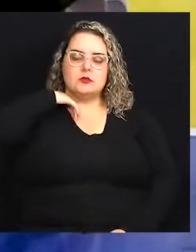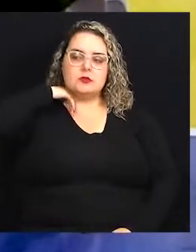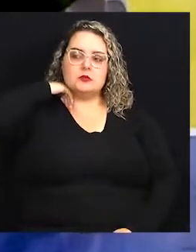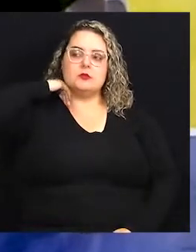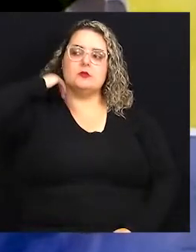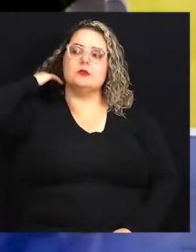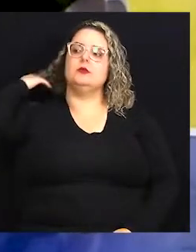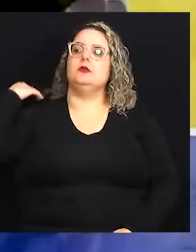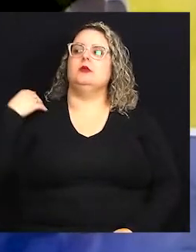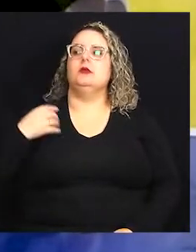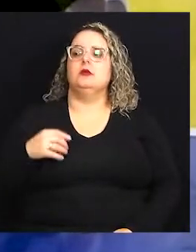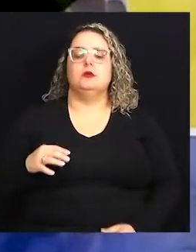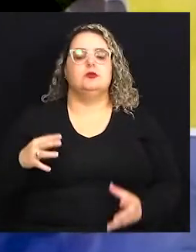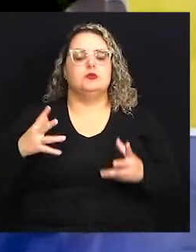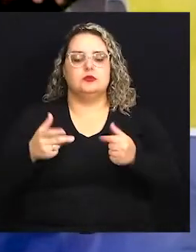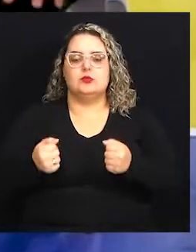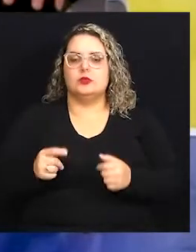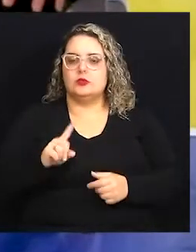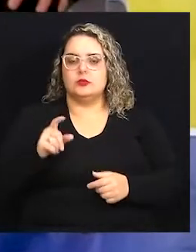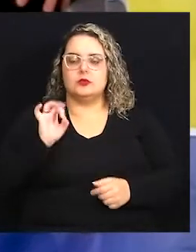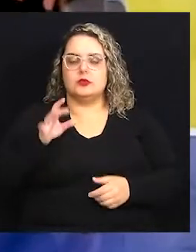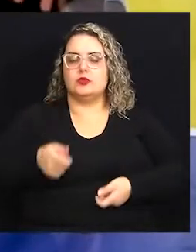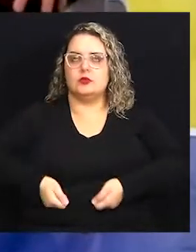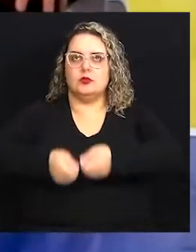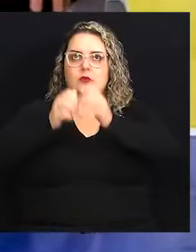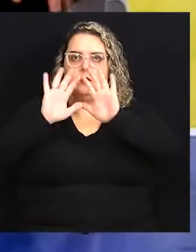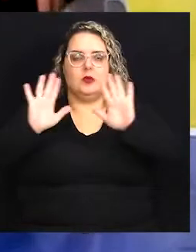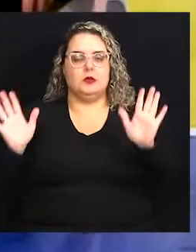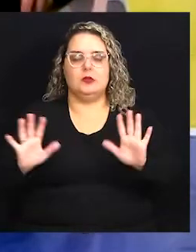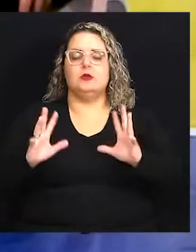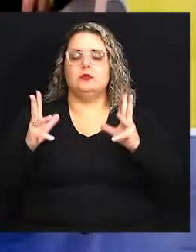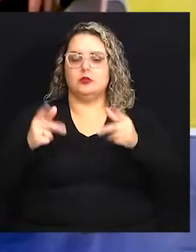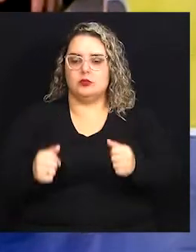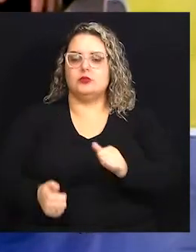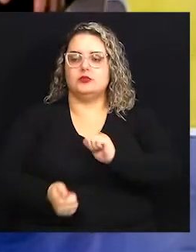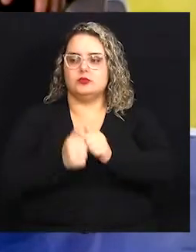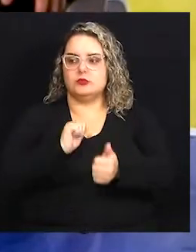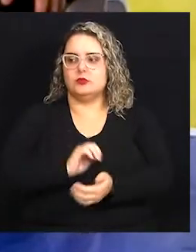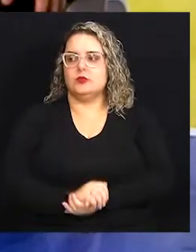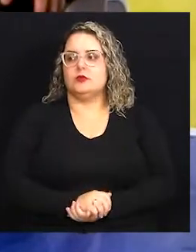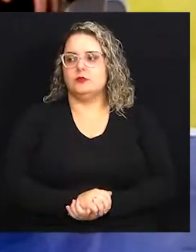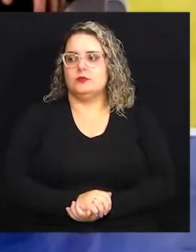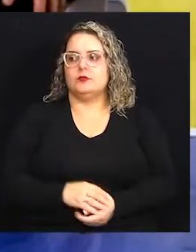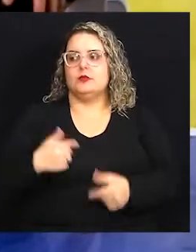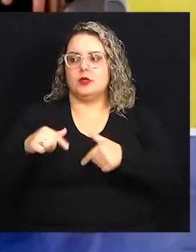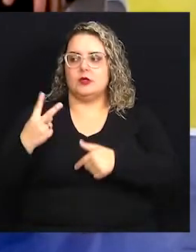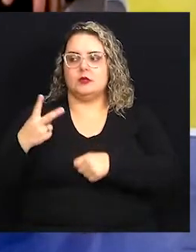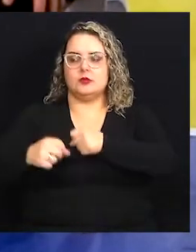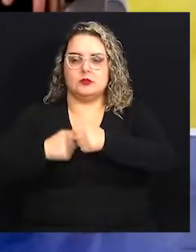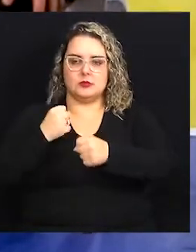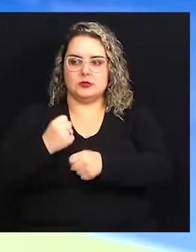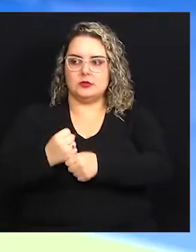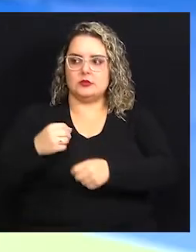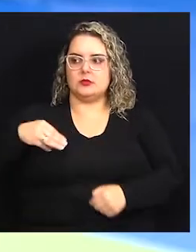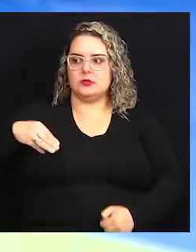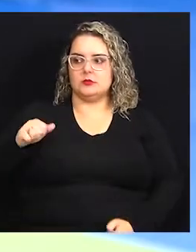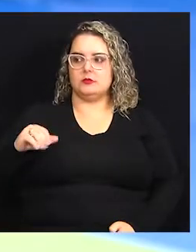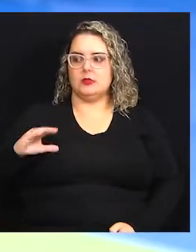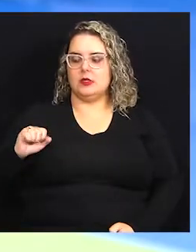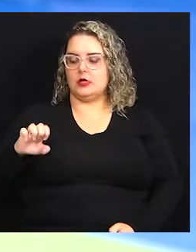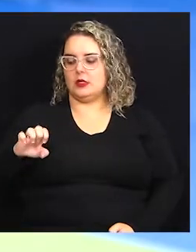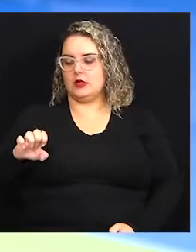para o lado do voleibol, de uma forma geral. Aí trabalhei 2 anos em Macaé,